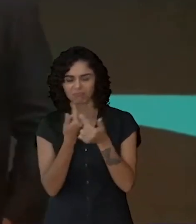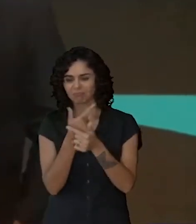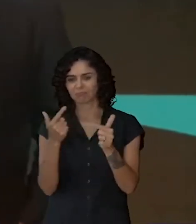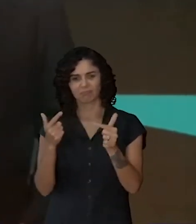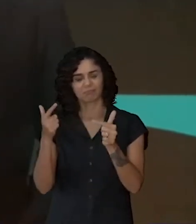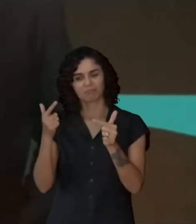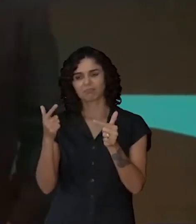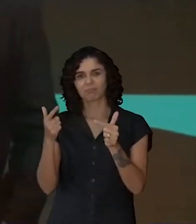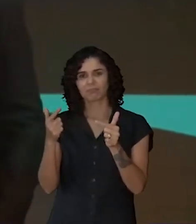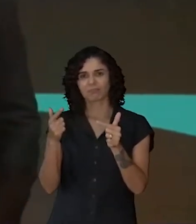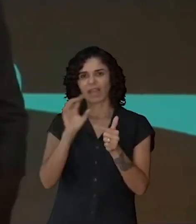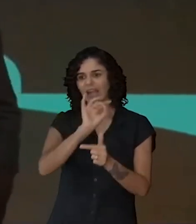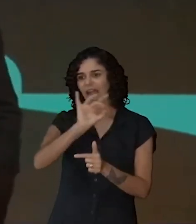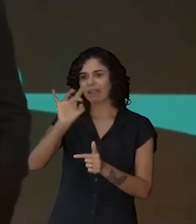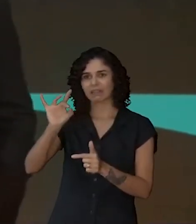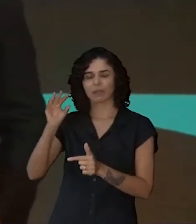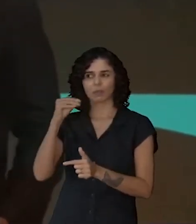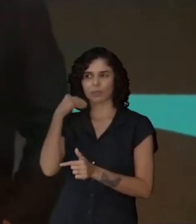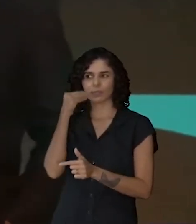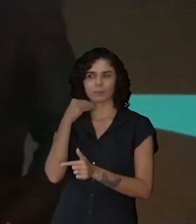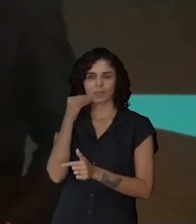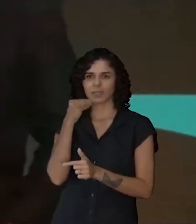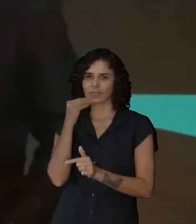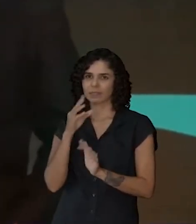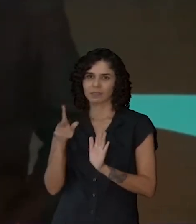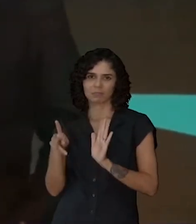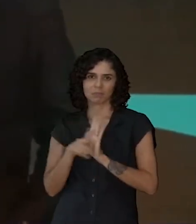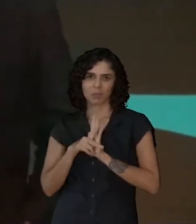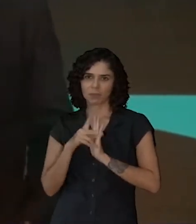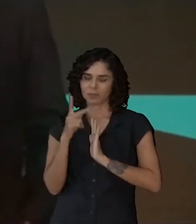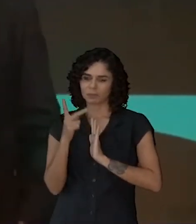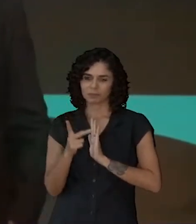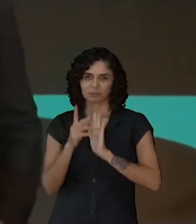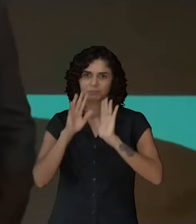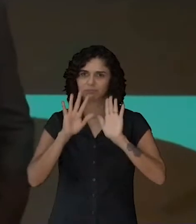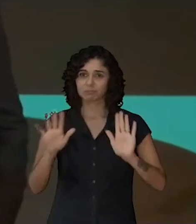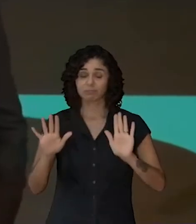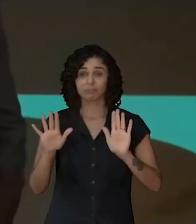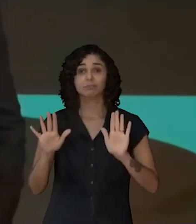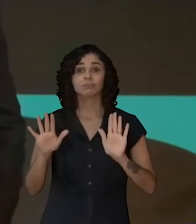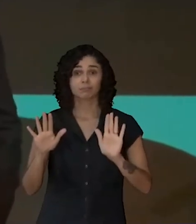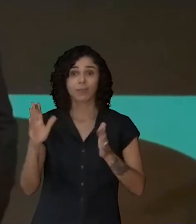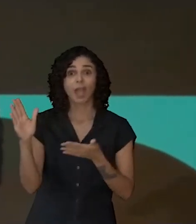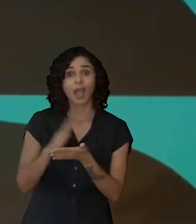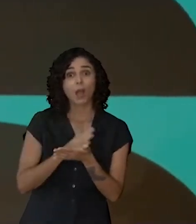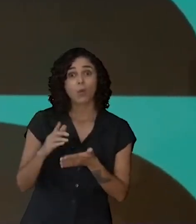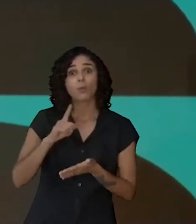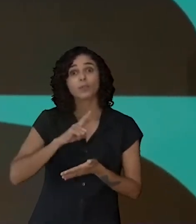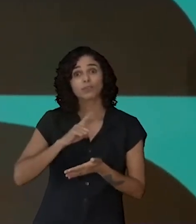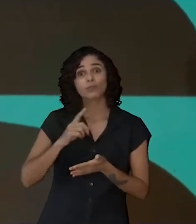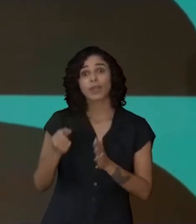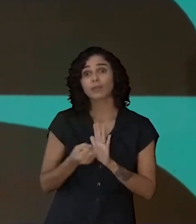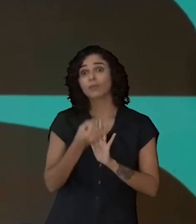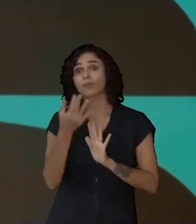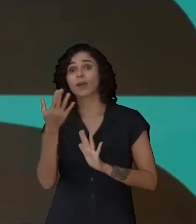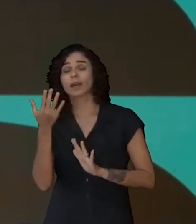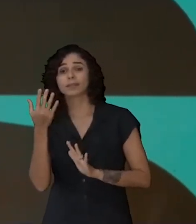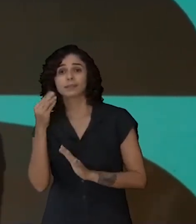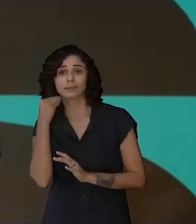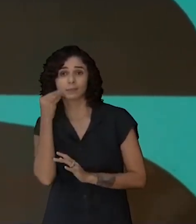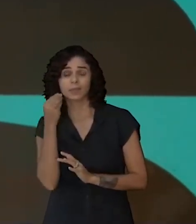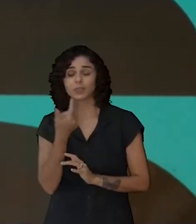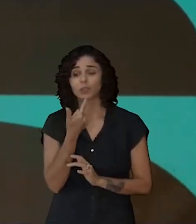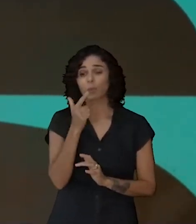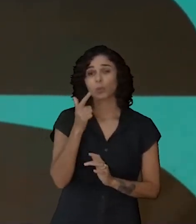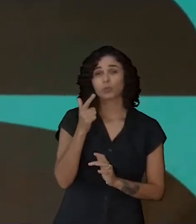É pessoal. E muitos de vocês tiveram algumas e outras várias experiências com o Espírito Santo.